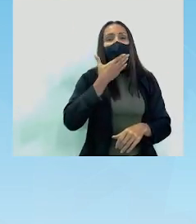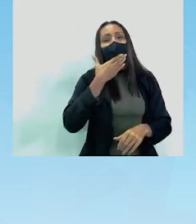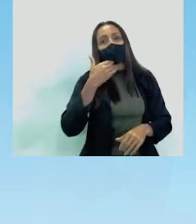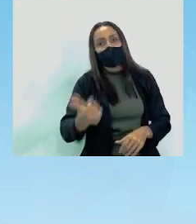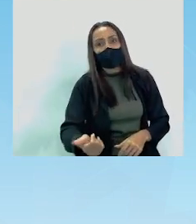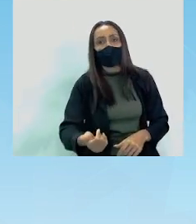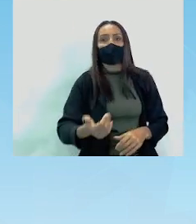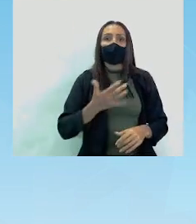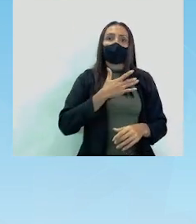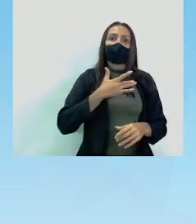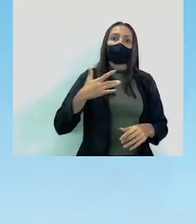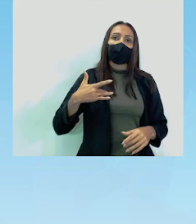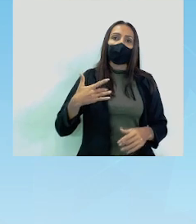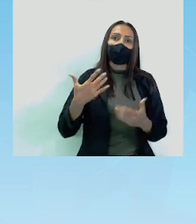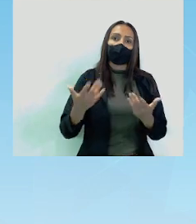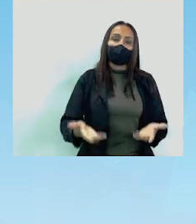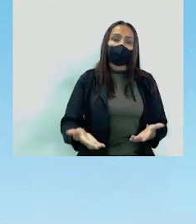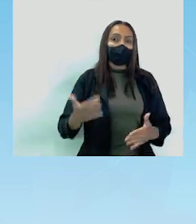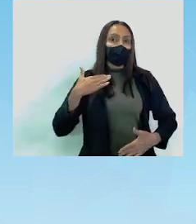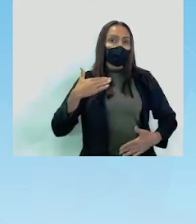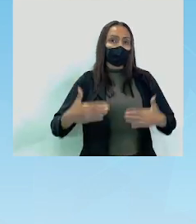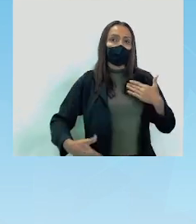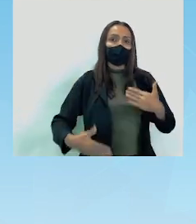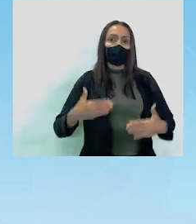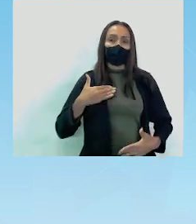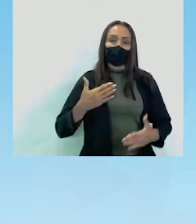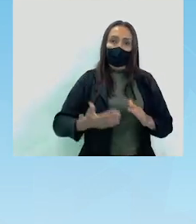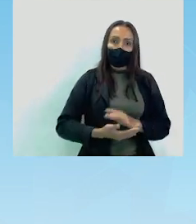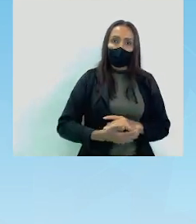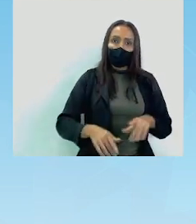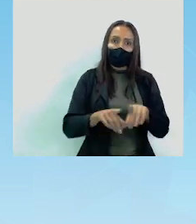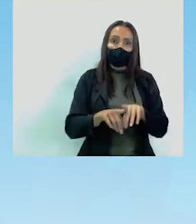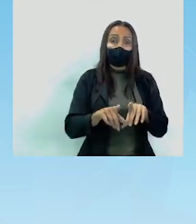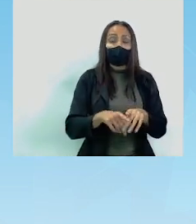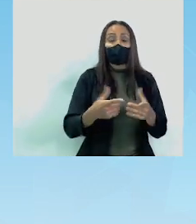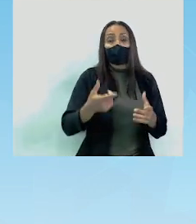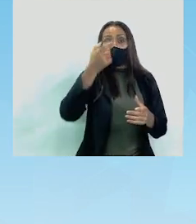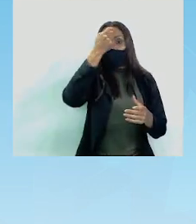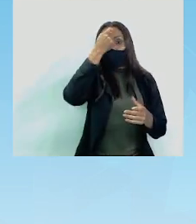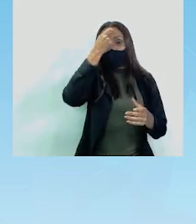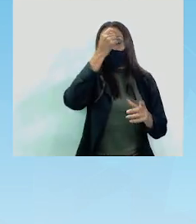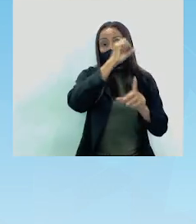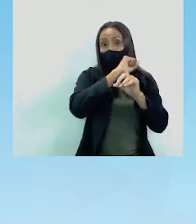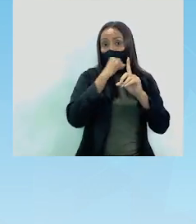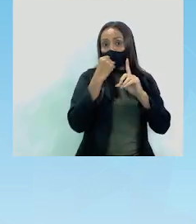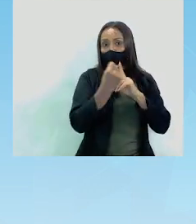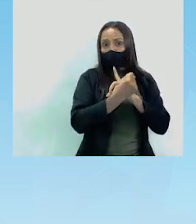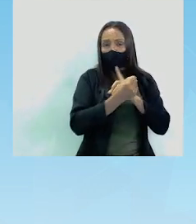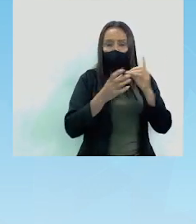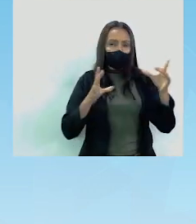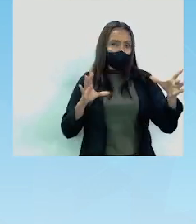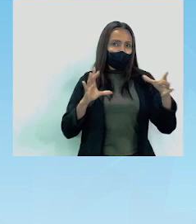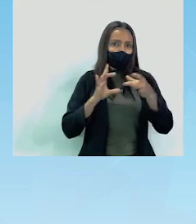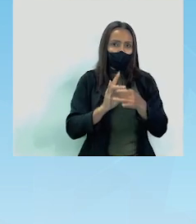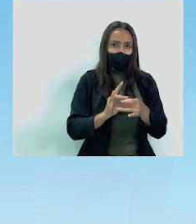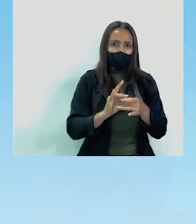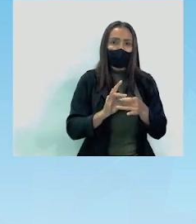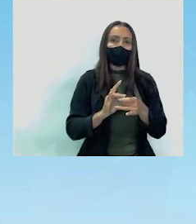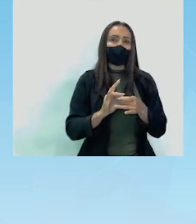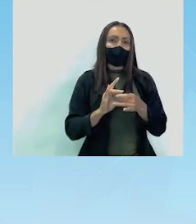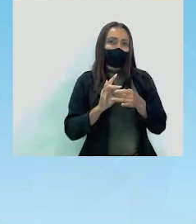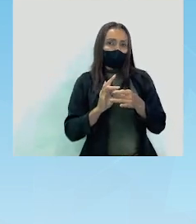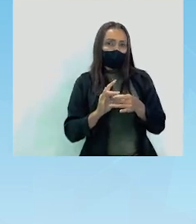né, de uma melhor resistência física, né, mas também tem todo um trabalho aí mental e social, né, de reconexão, de fazer com que o